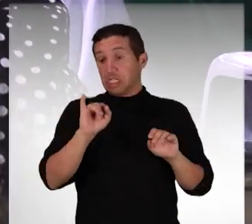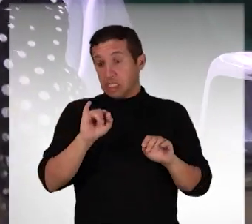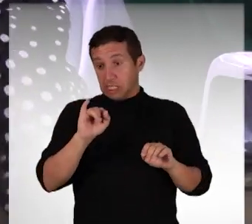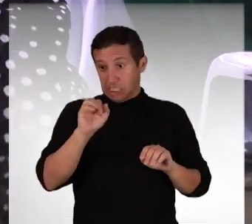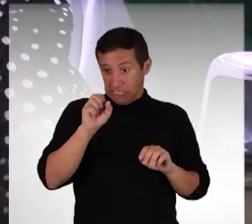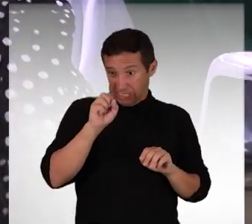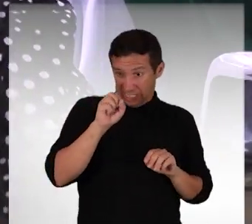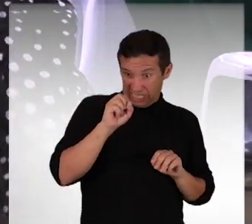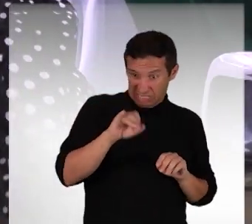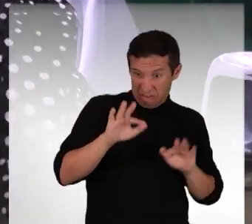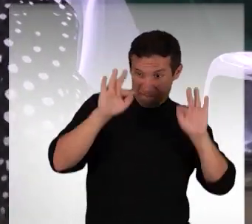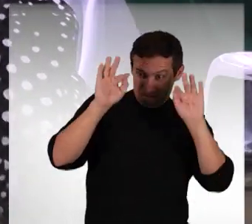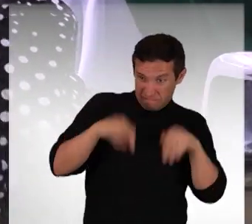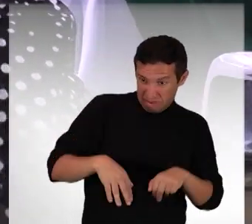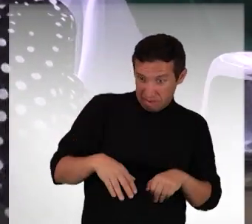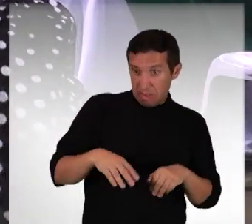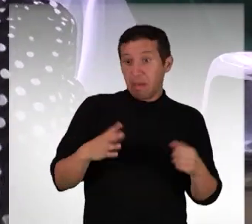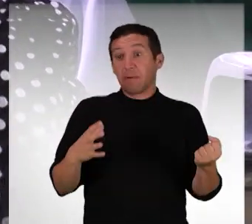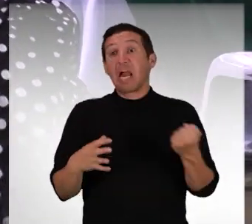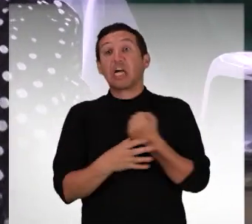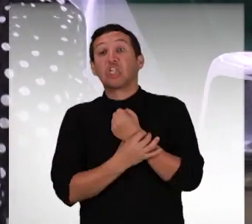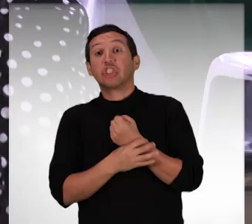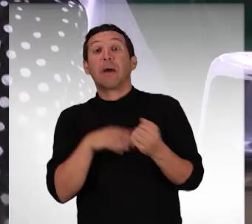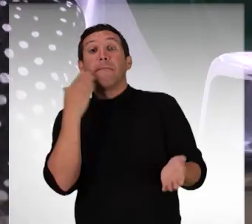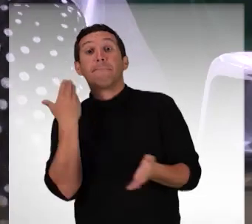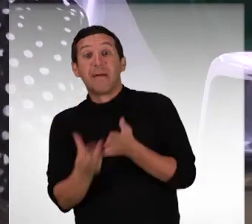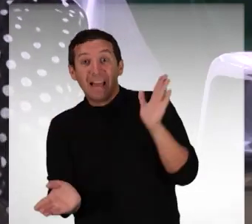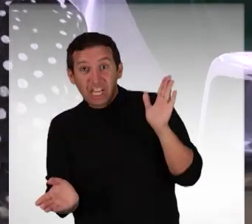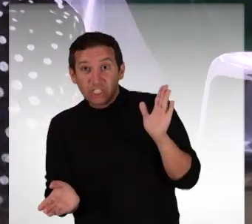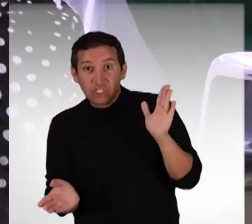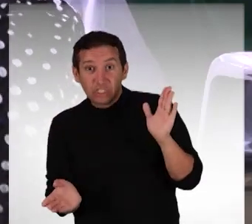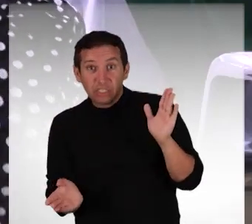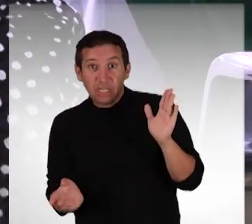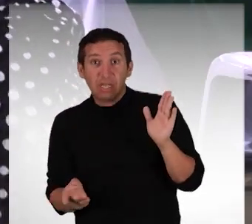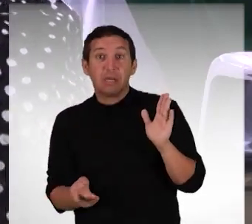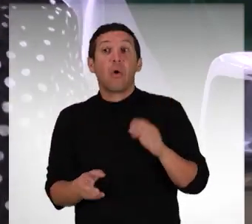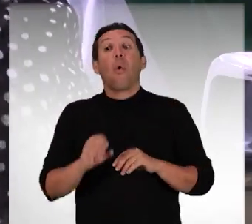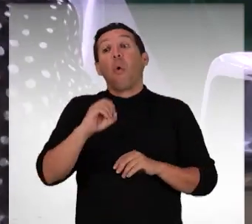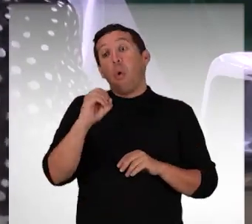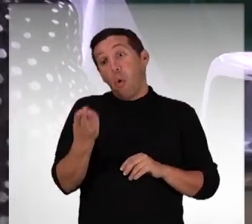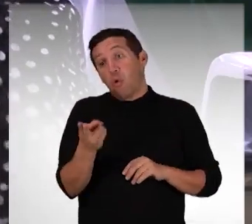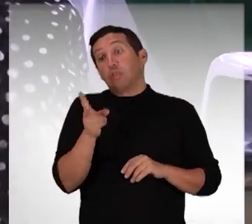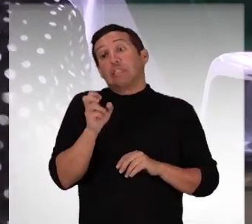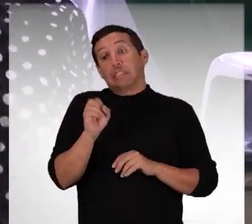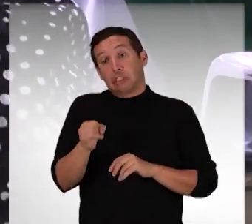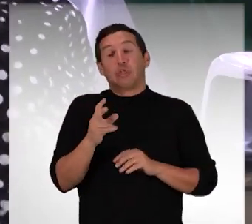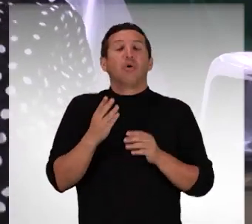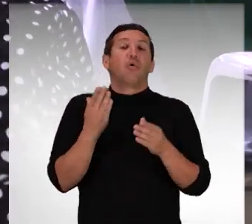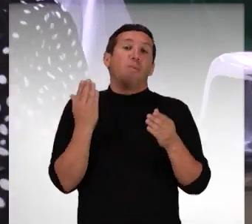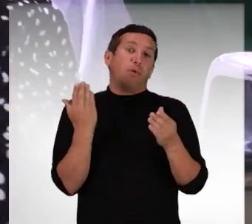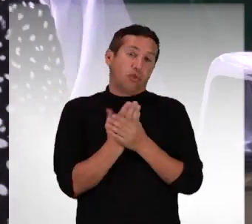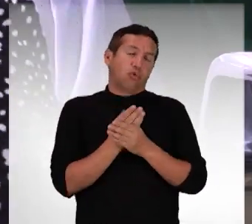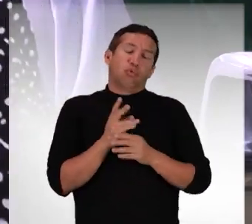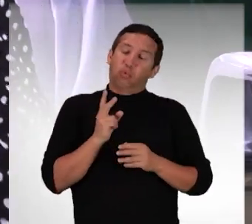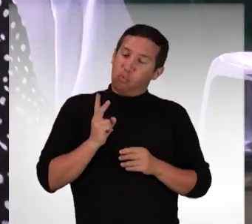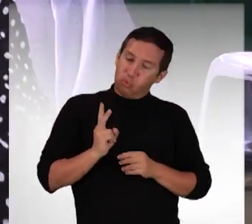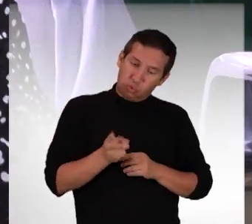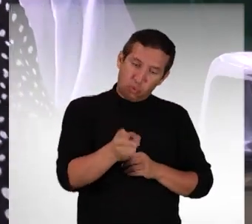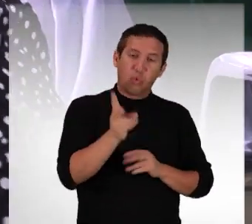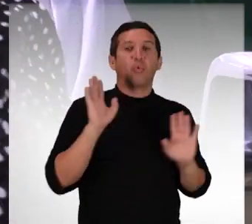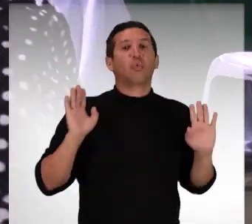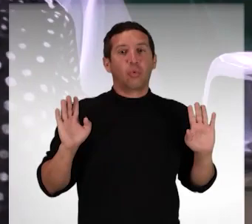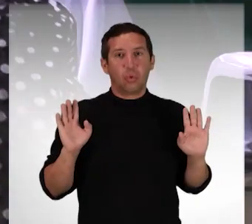se encerram também as garantias que foram fixadas pelo juiz antes de qualquer demolição, ou se eles querem que o processo